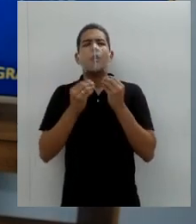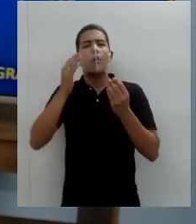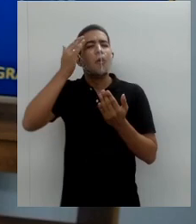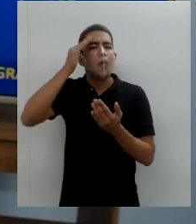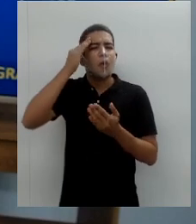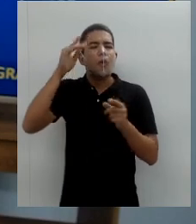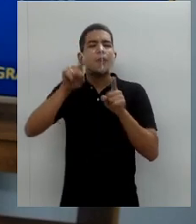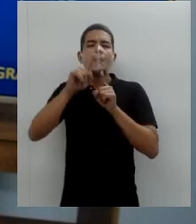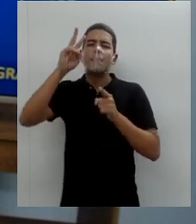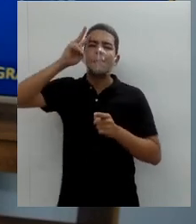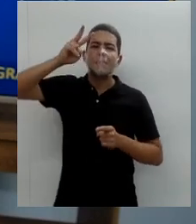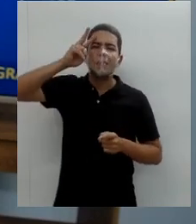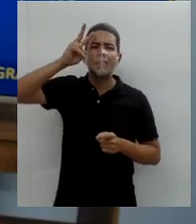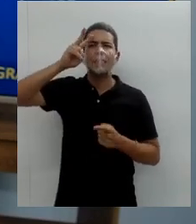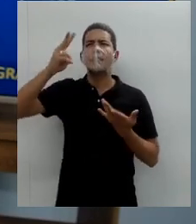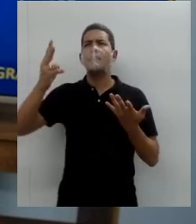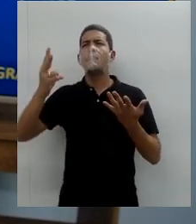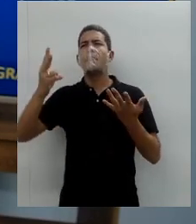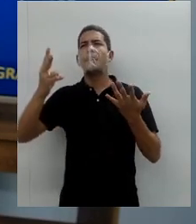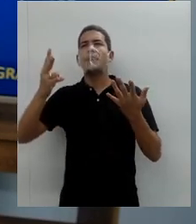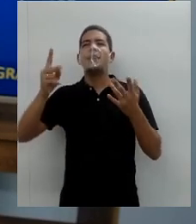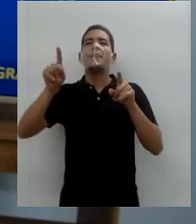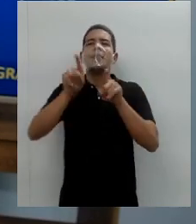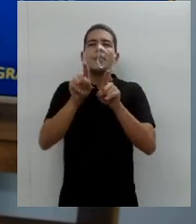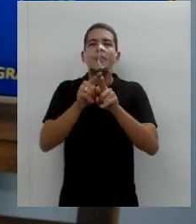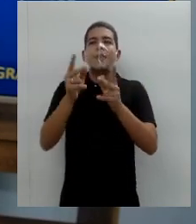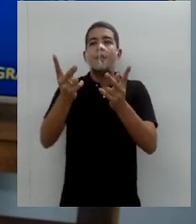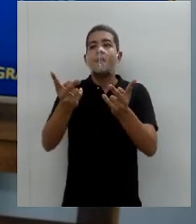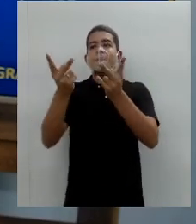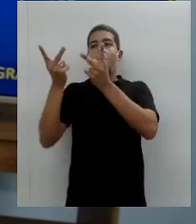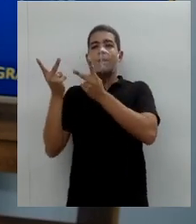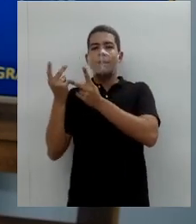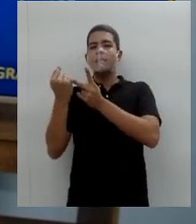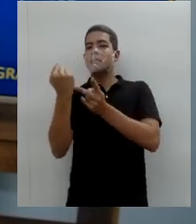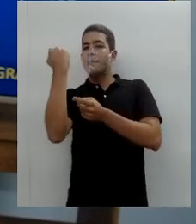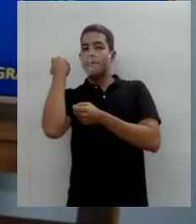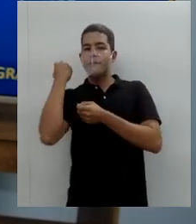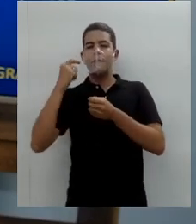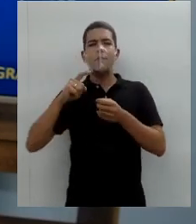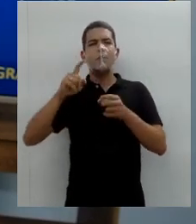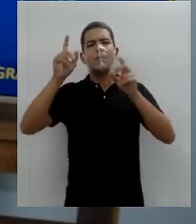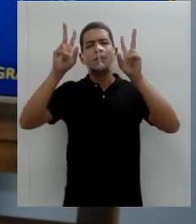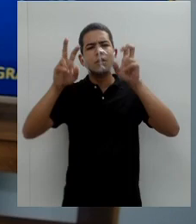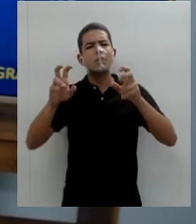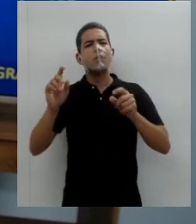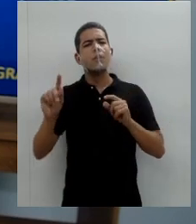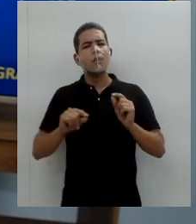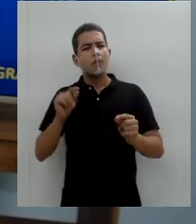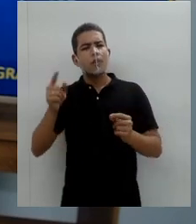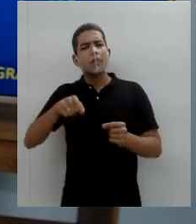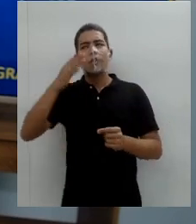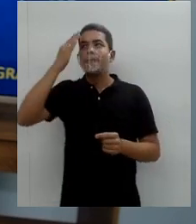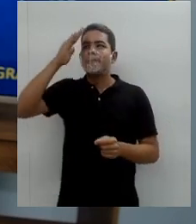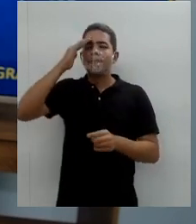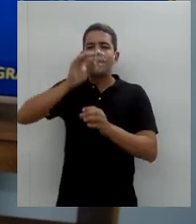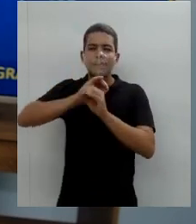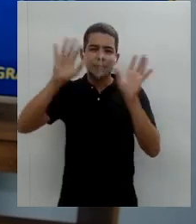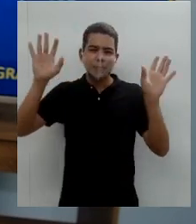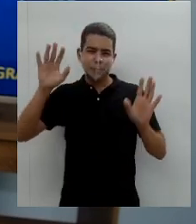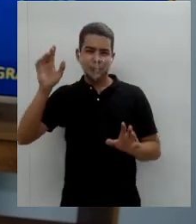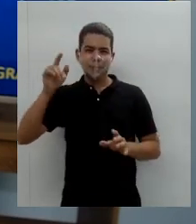compreender, ou relembrar, ou visitar novamente o tema, principalmente com o objetivo de compreender